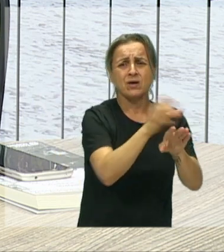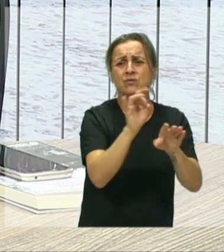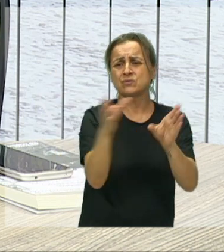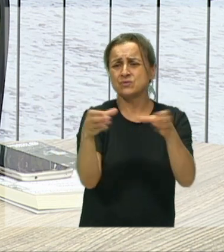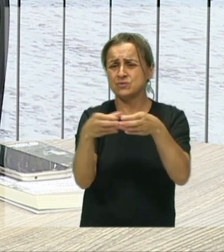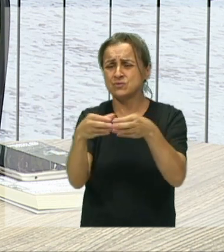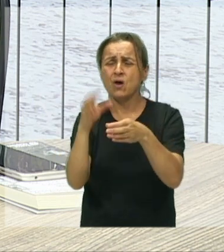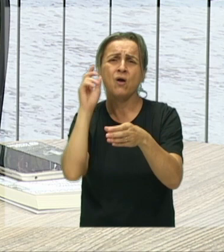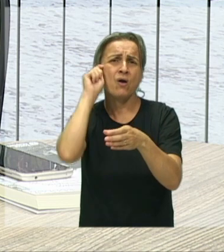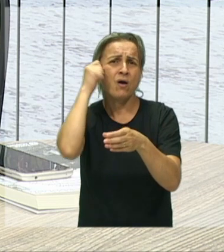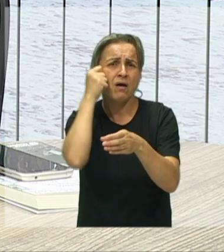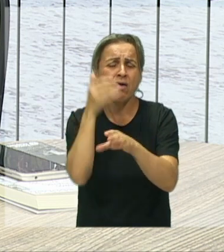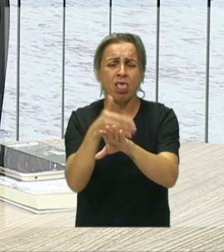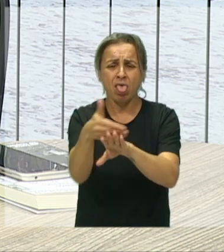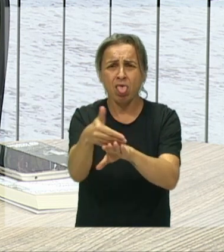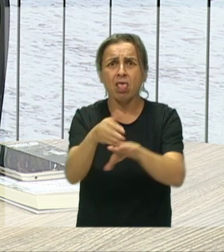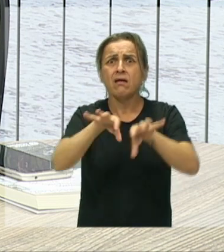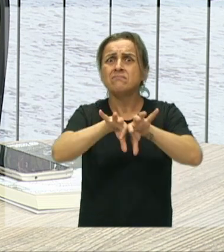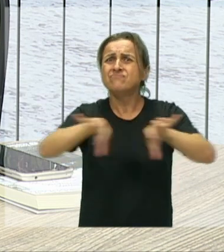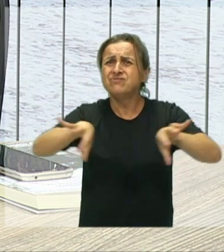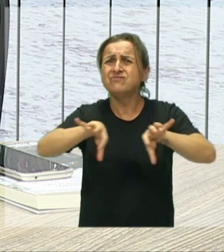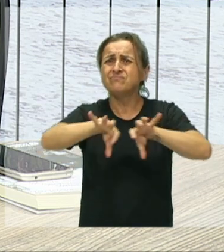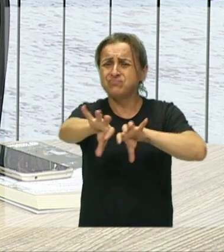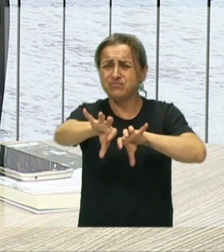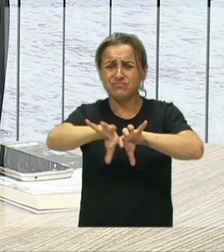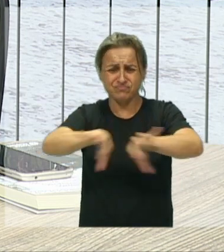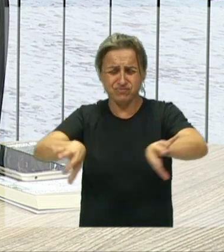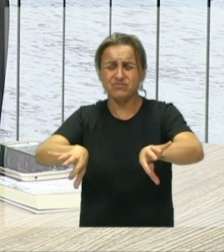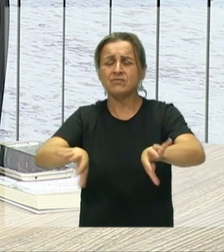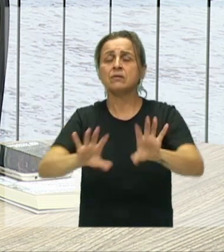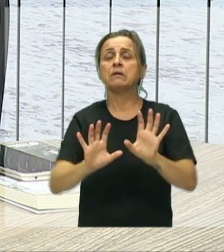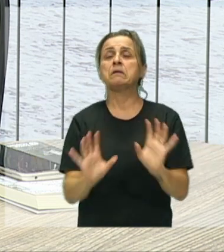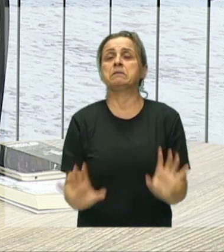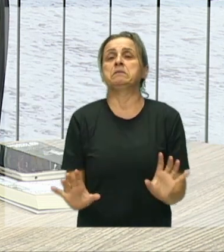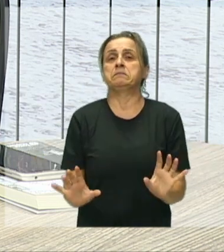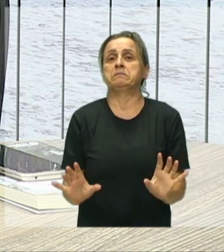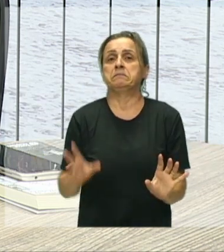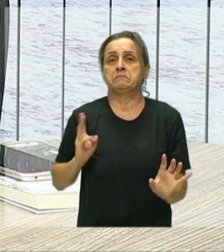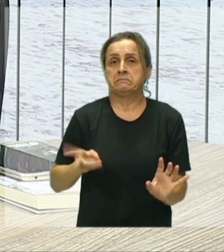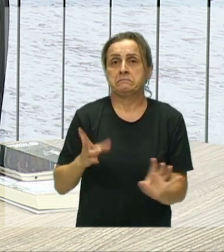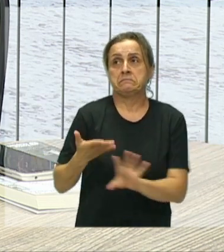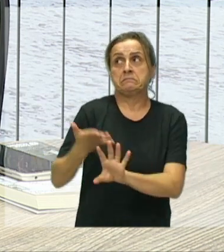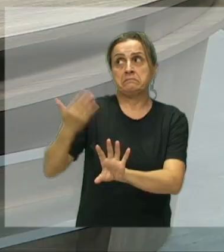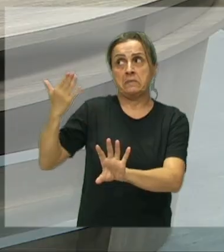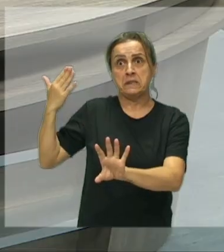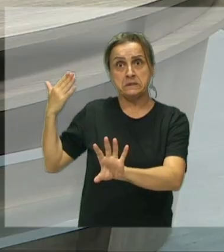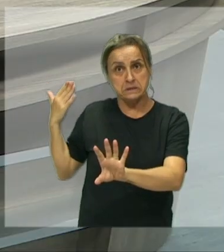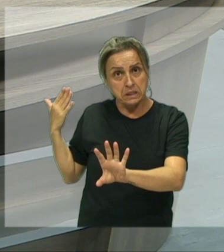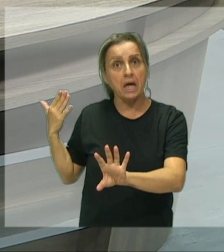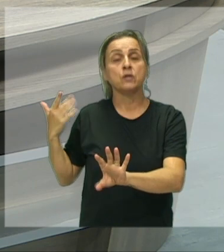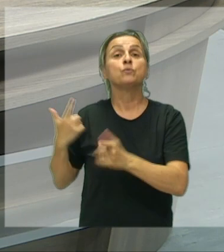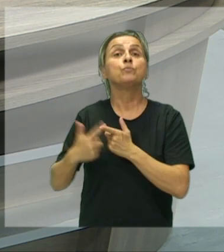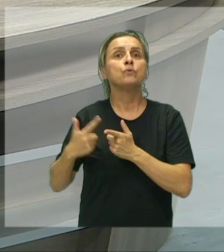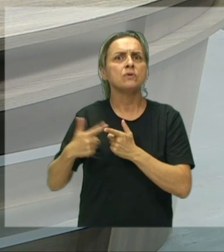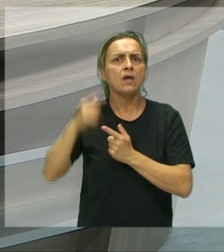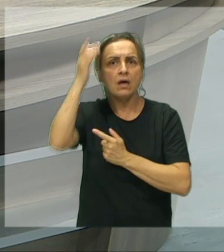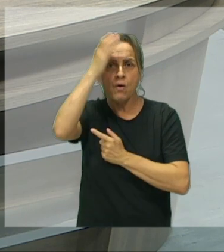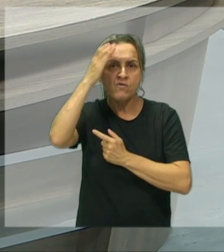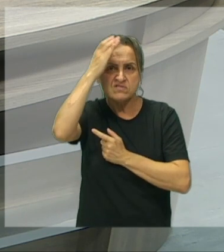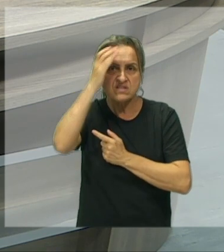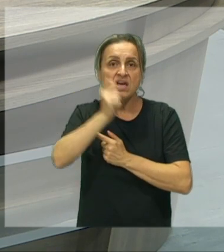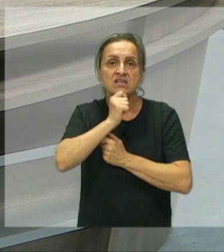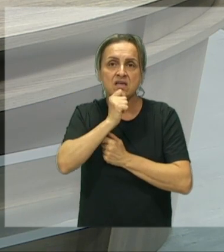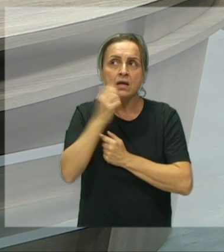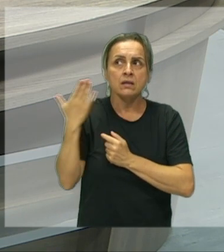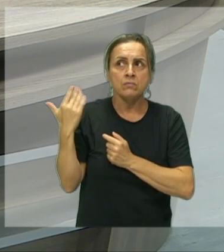no Brasil, é aquilo que eu falei, é um desdobramento da mentalidade escravista que se